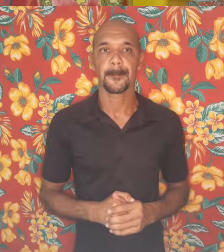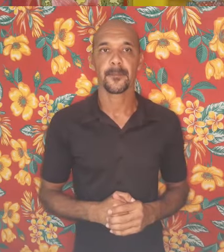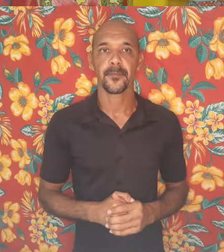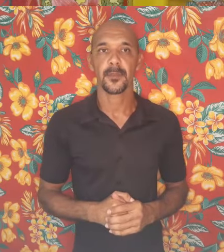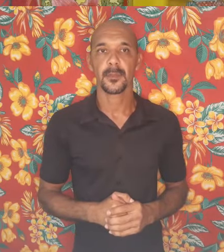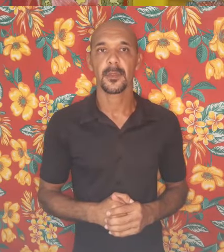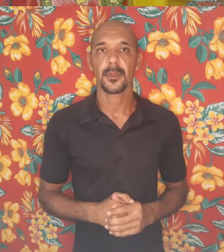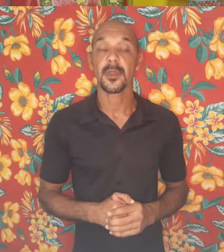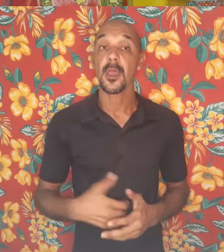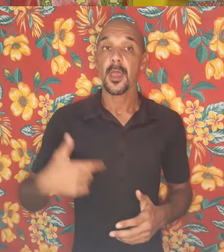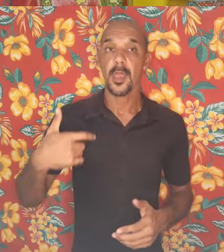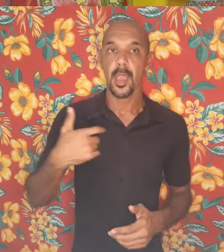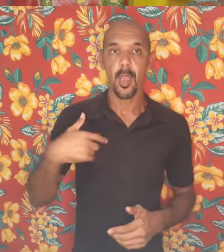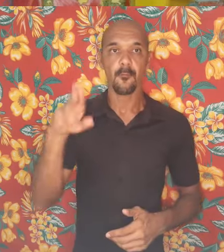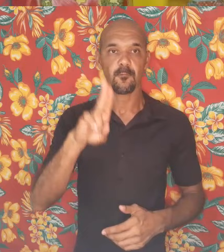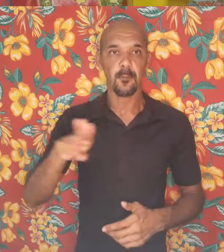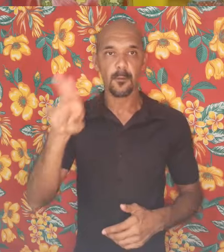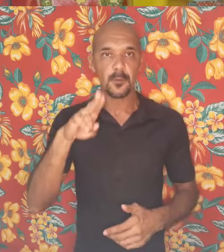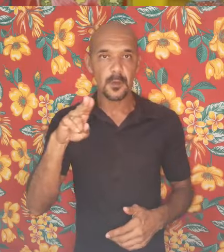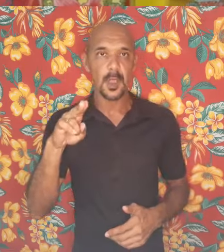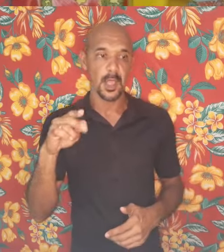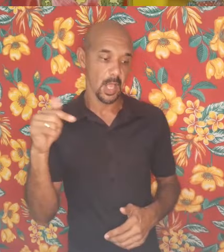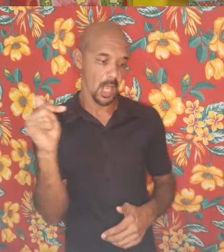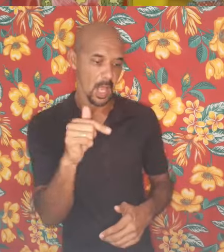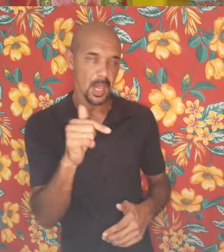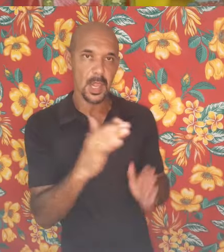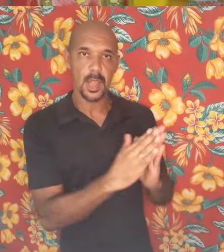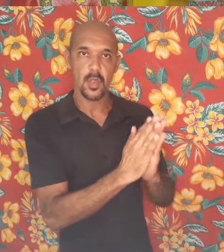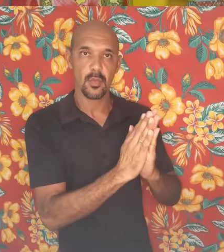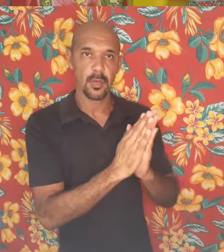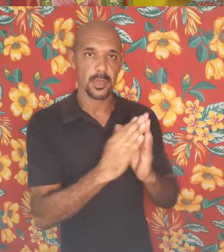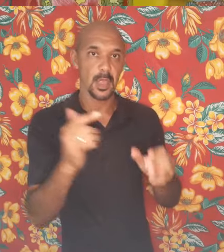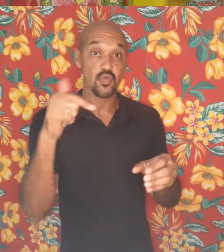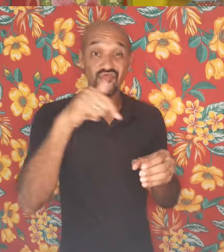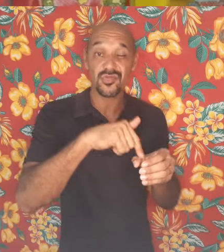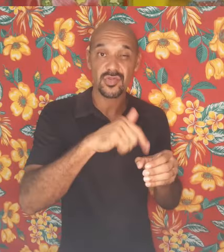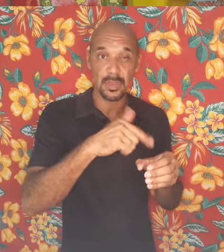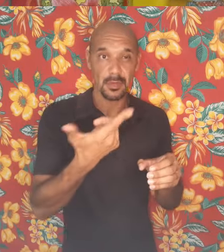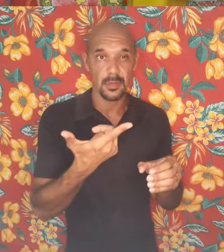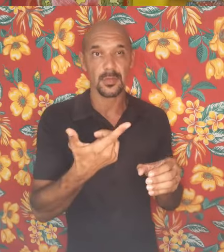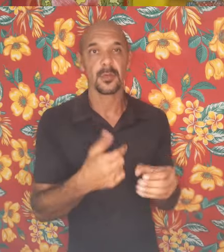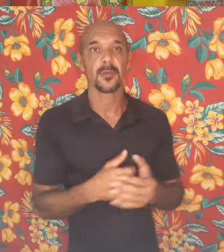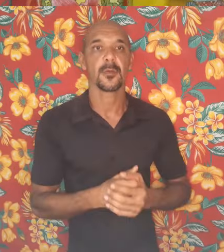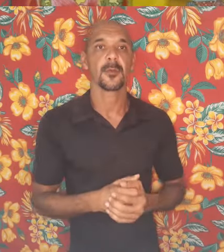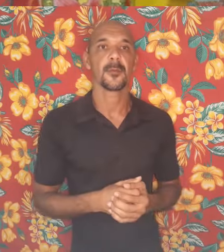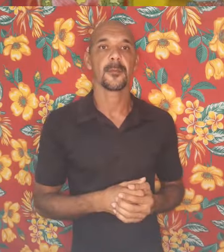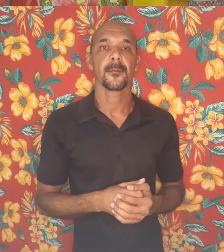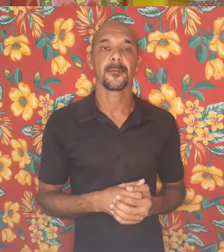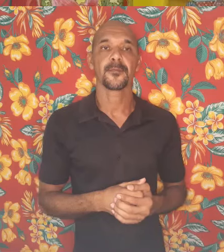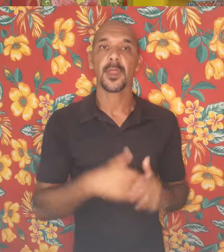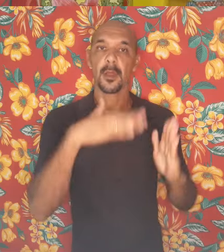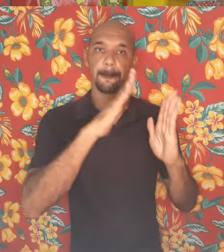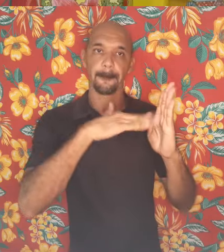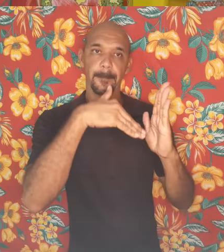E eu vou fazer o seguinte, eu vou passar a cola dentro do boneco, ok? Passar